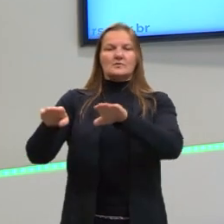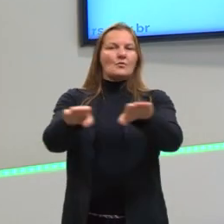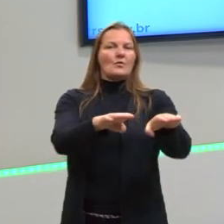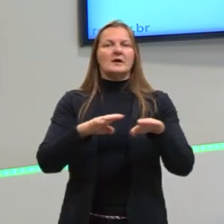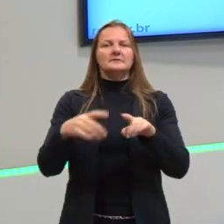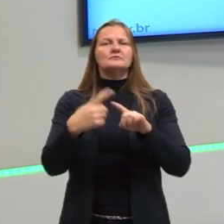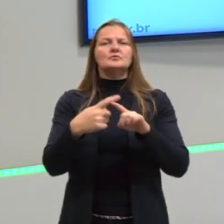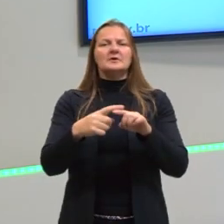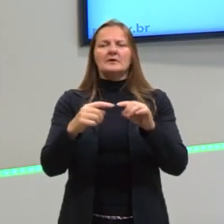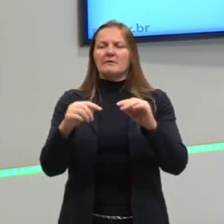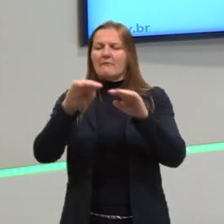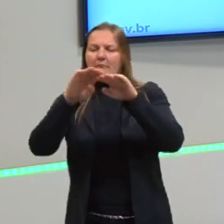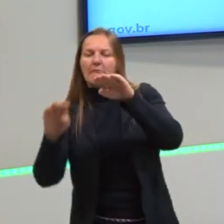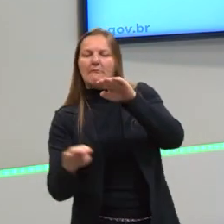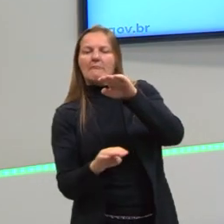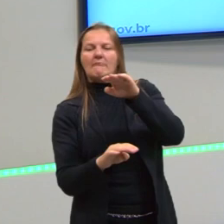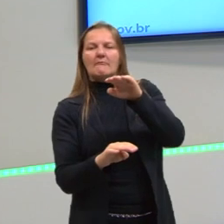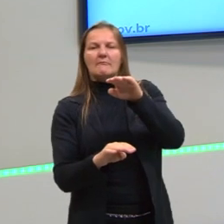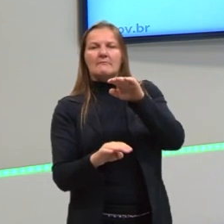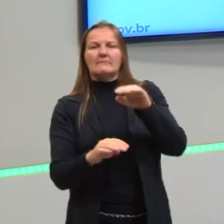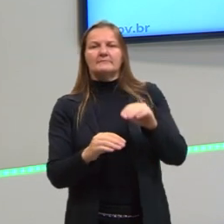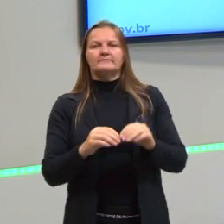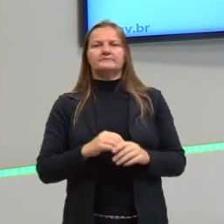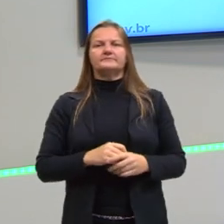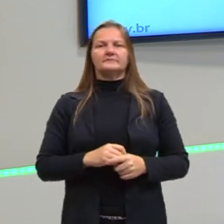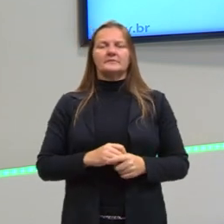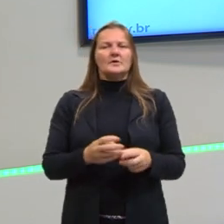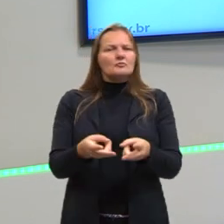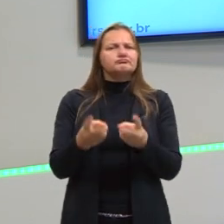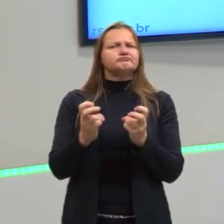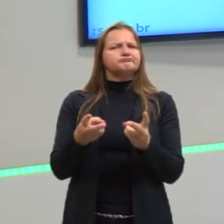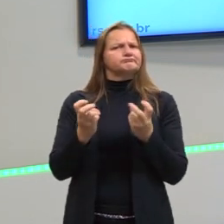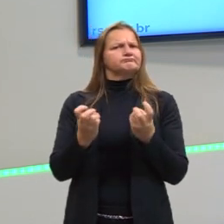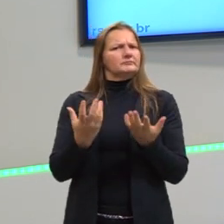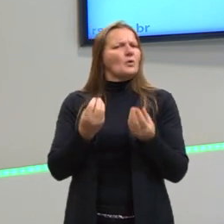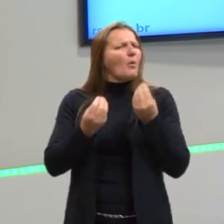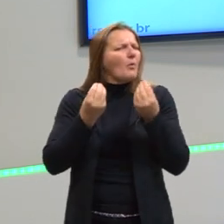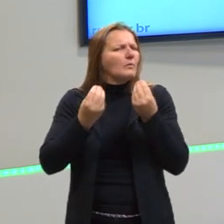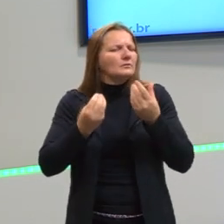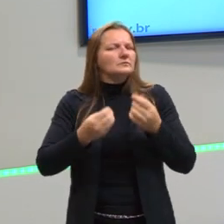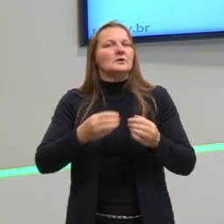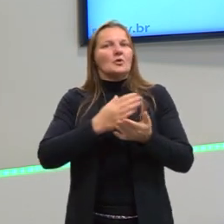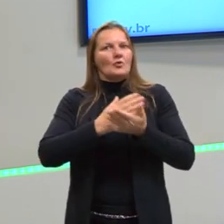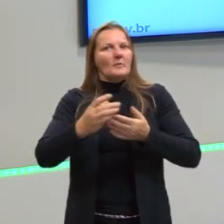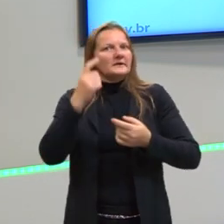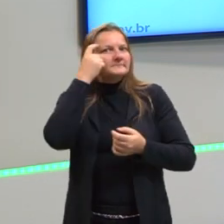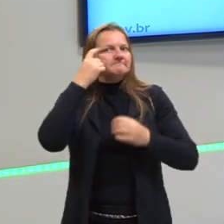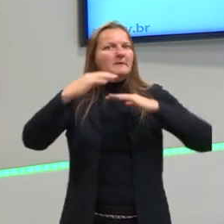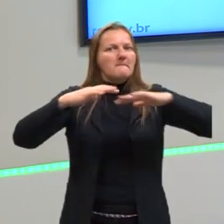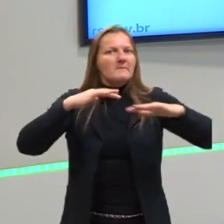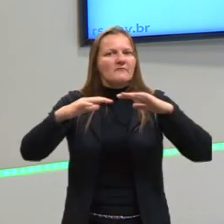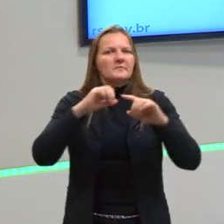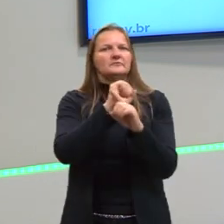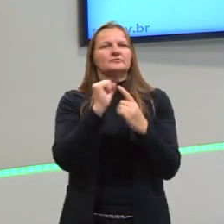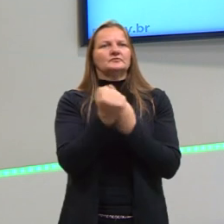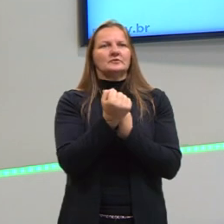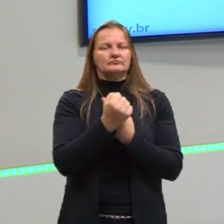Por que que os operários passam ser explorados na Então essa é uma premissa